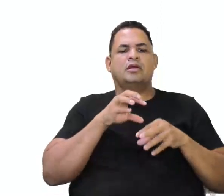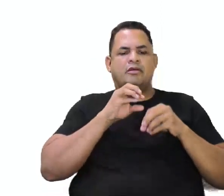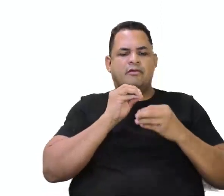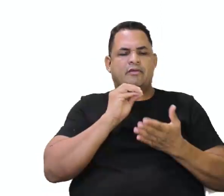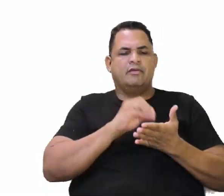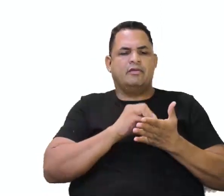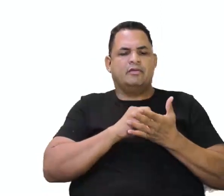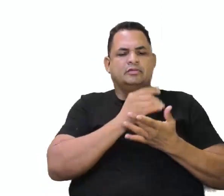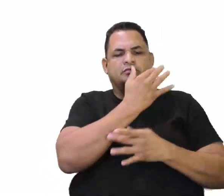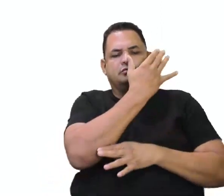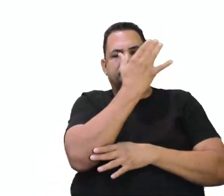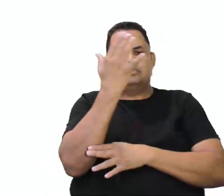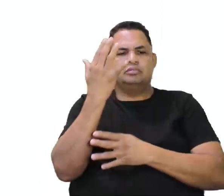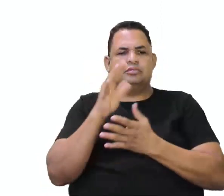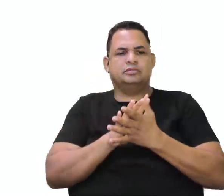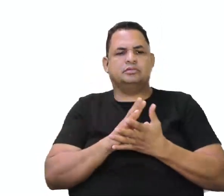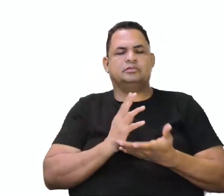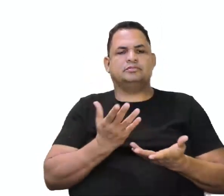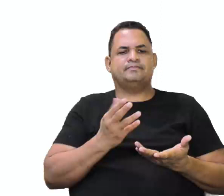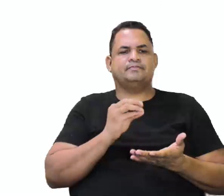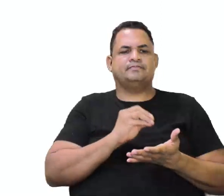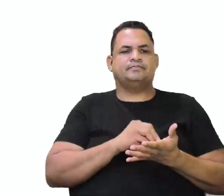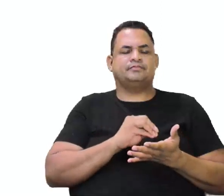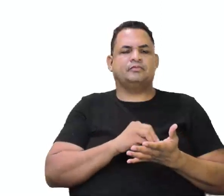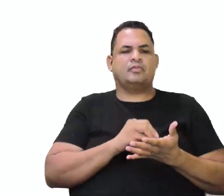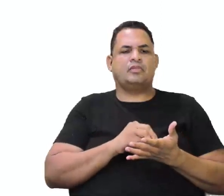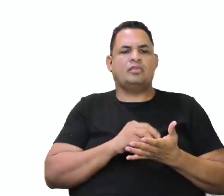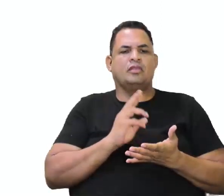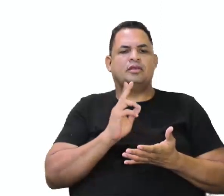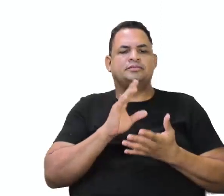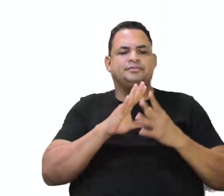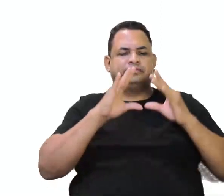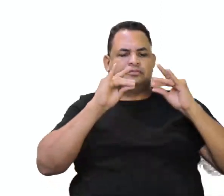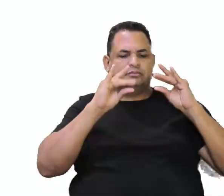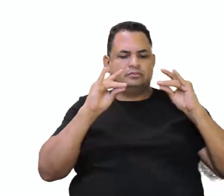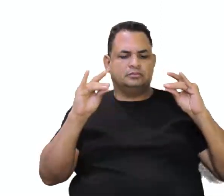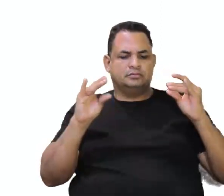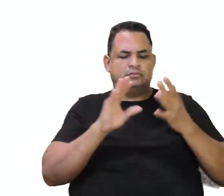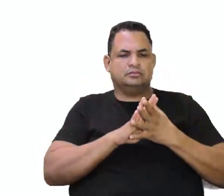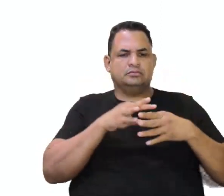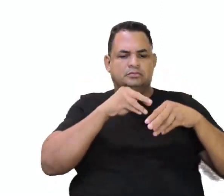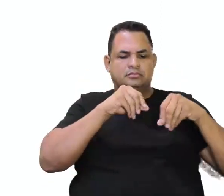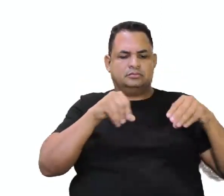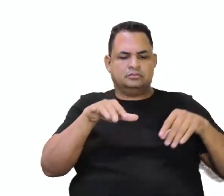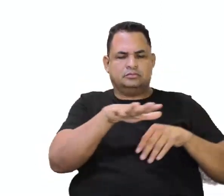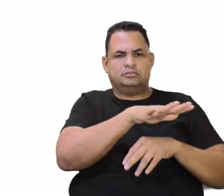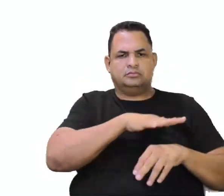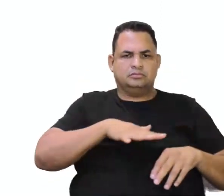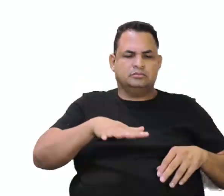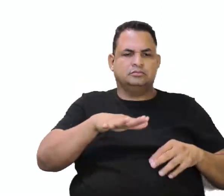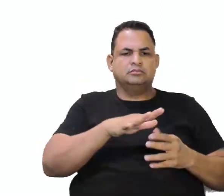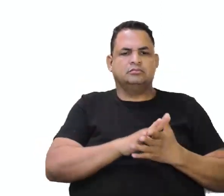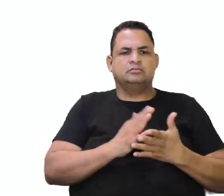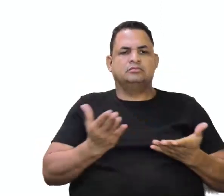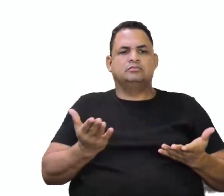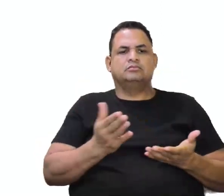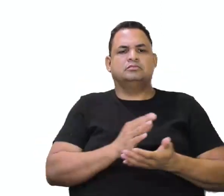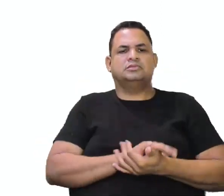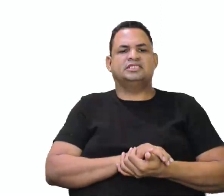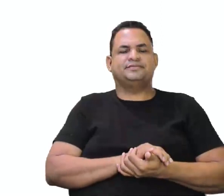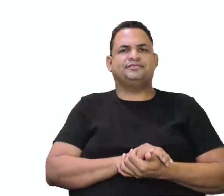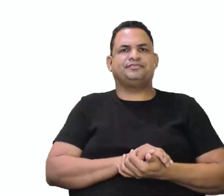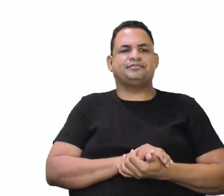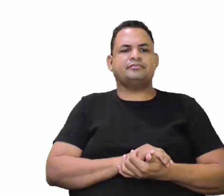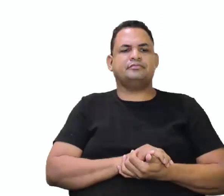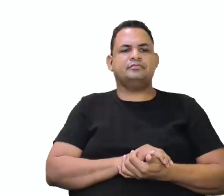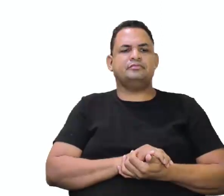cobertura vegetal, à falta da manutenção da umidade desse solo nesse ambiente, tá? E a exposição